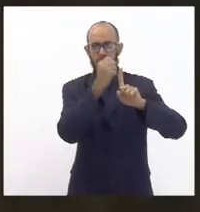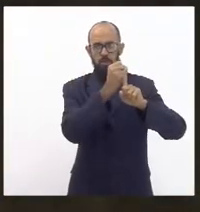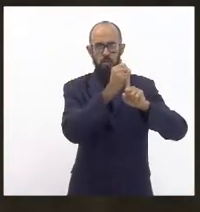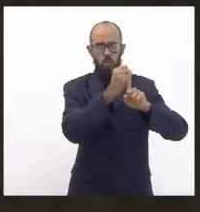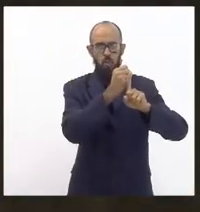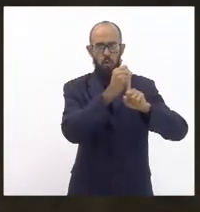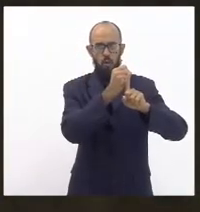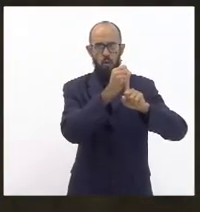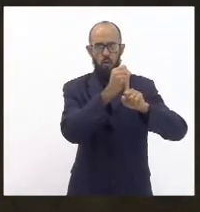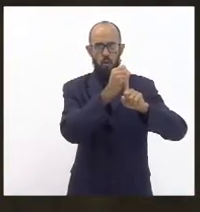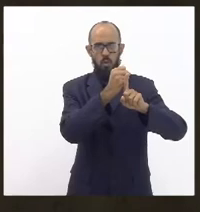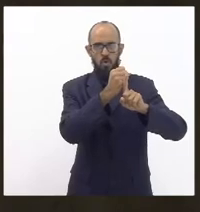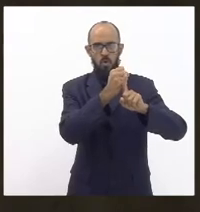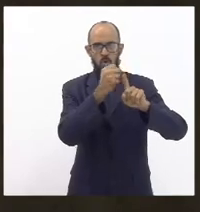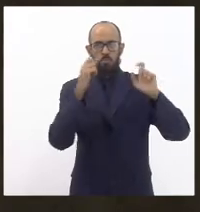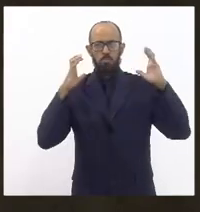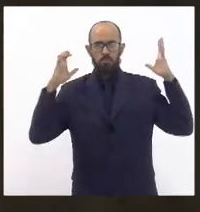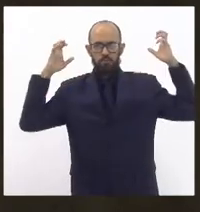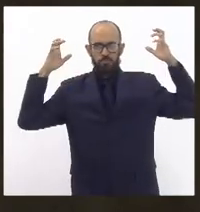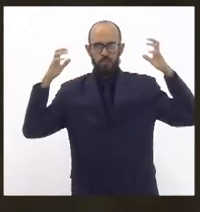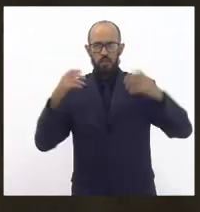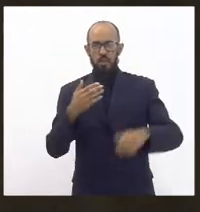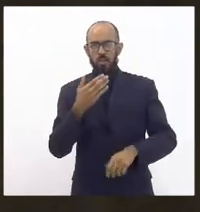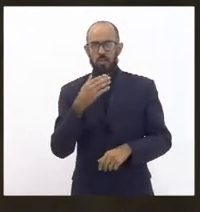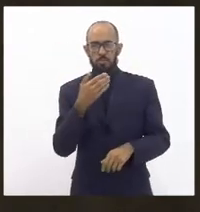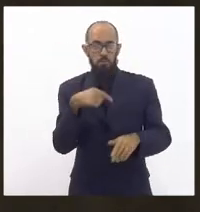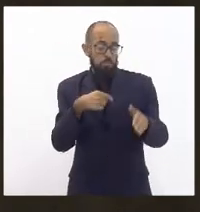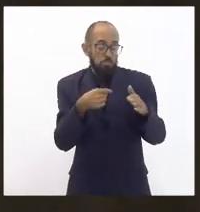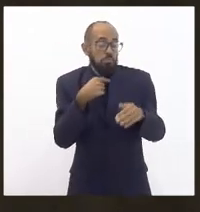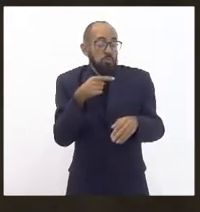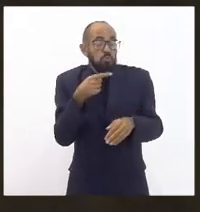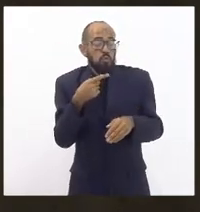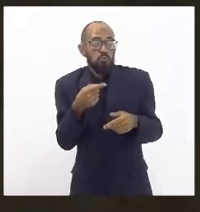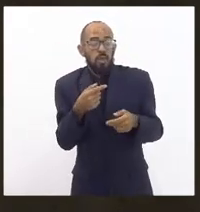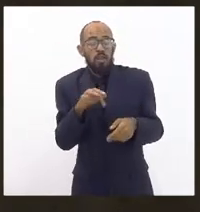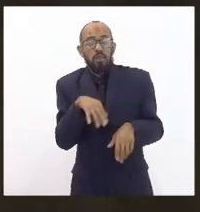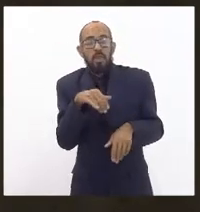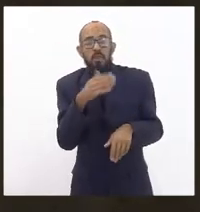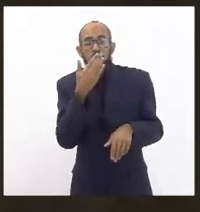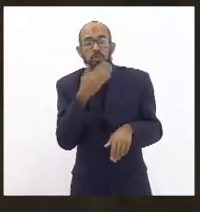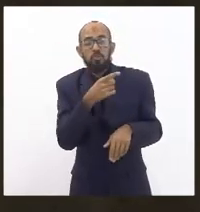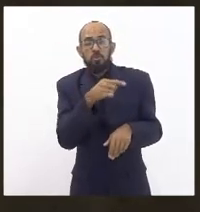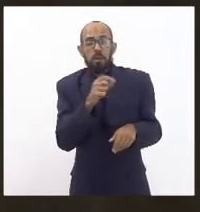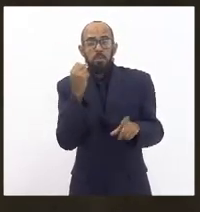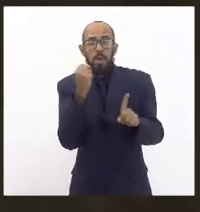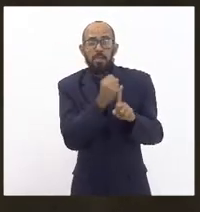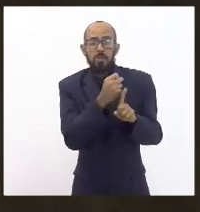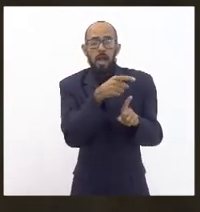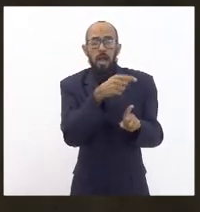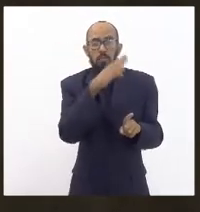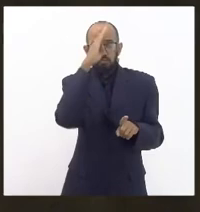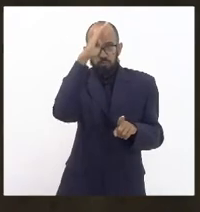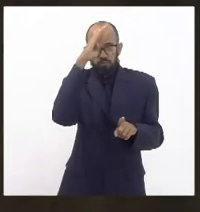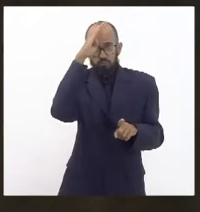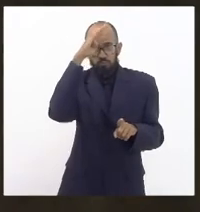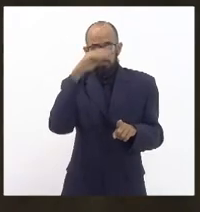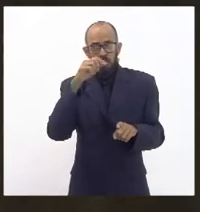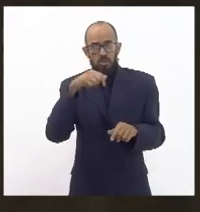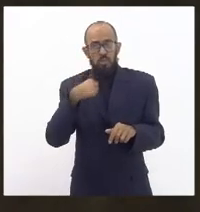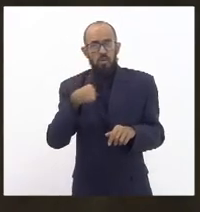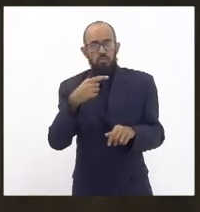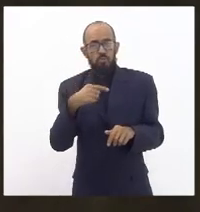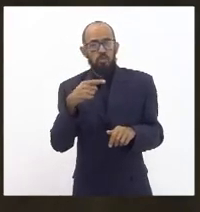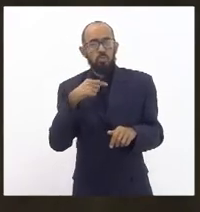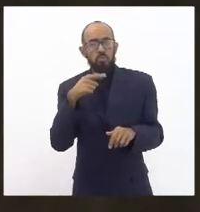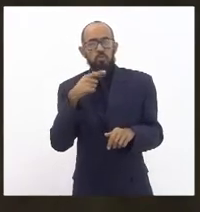questionamento Quem matou quem mandou matar Jair bolsonaro me causa perplexidade de uma infinidade de títulos Marielle Franco nessa casa